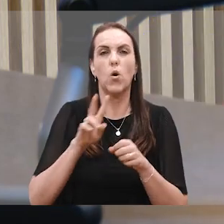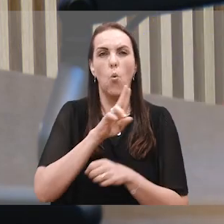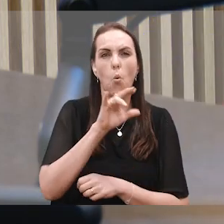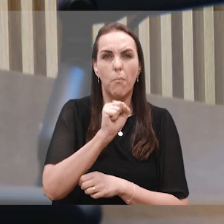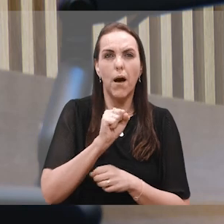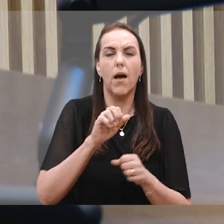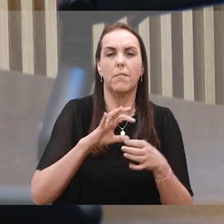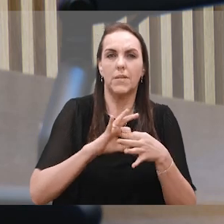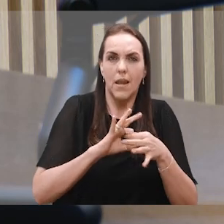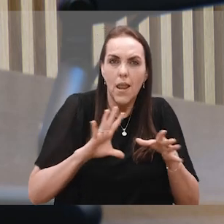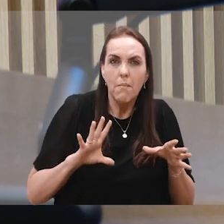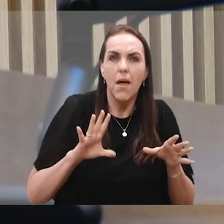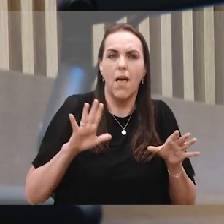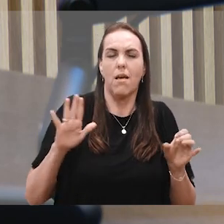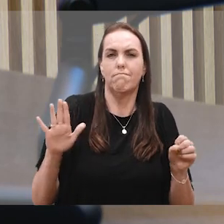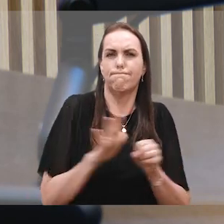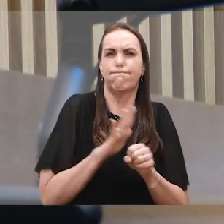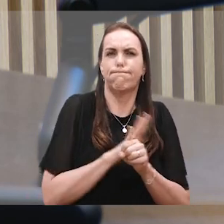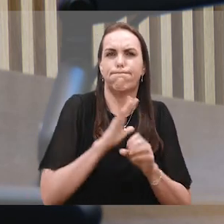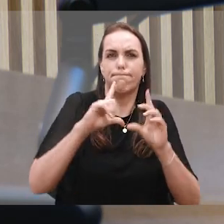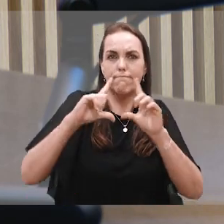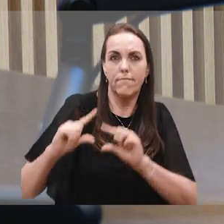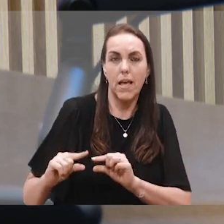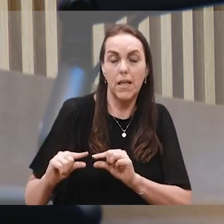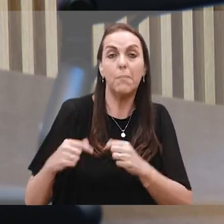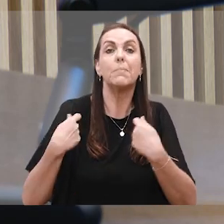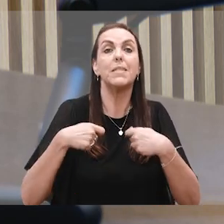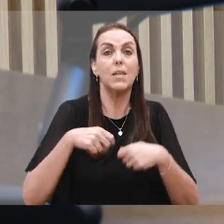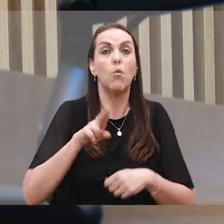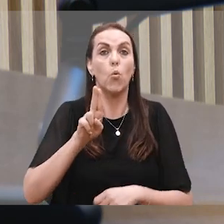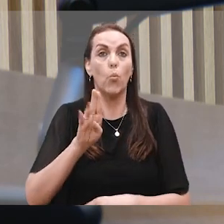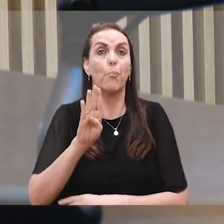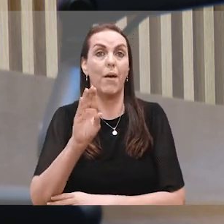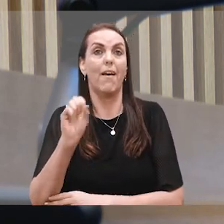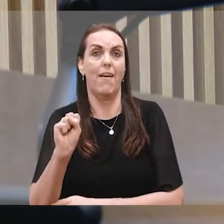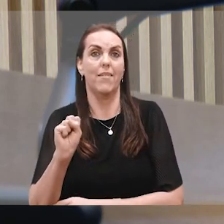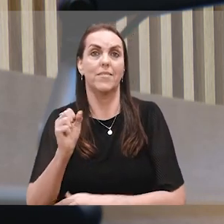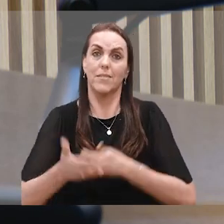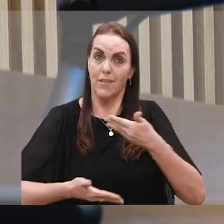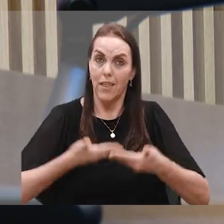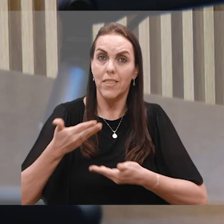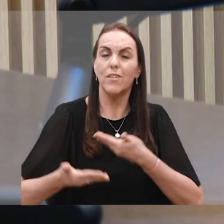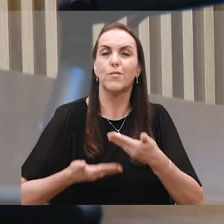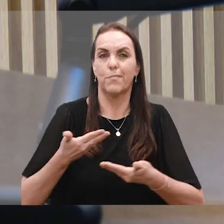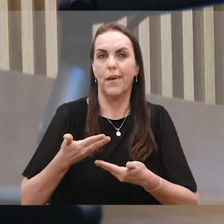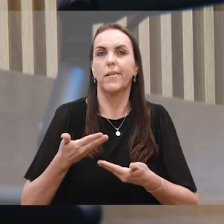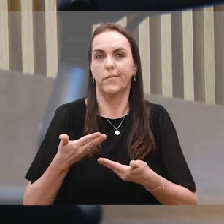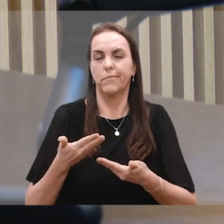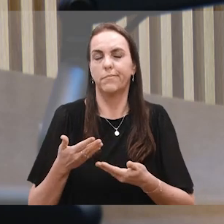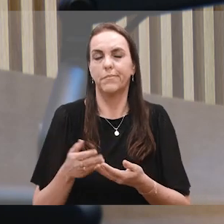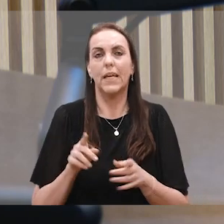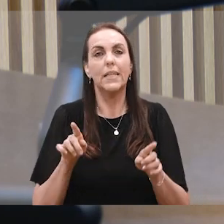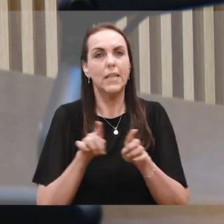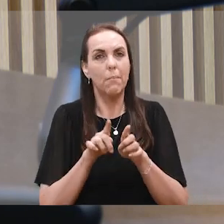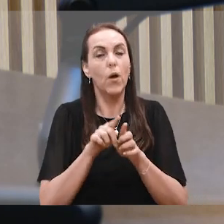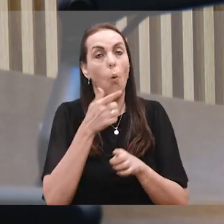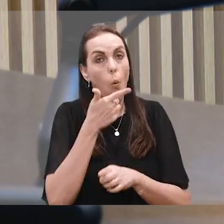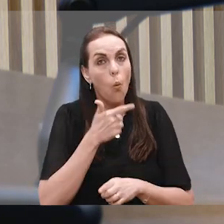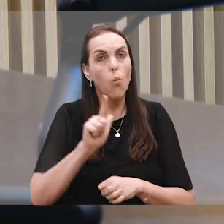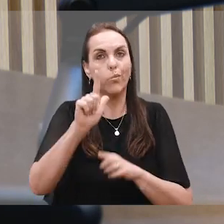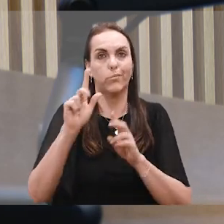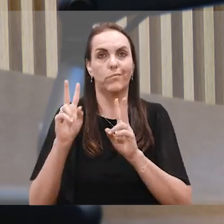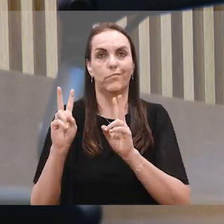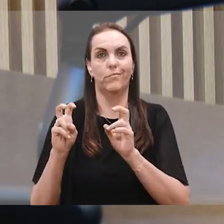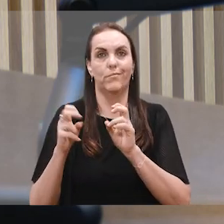UPAs. Mas mais do que isso, nós precisamos de unidade básica, com atendimento. E tem outra coisa, Fábio,